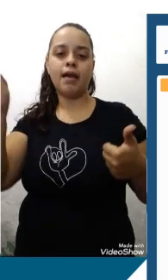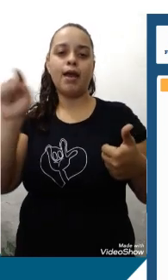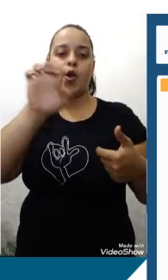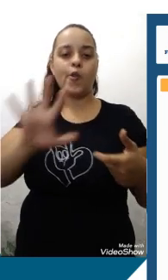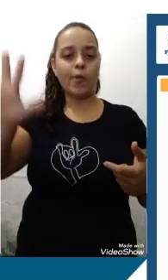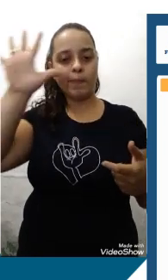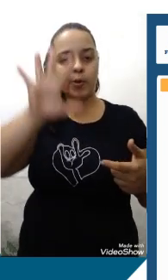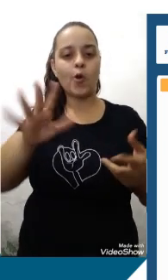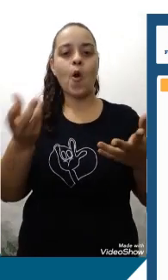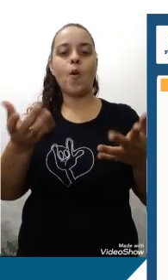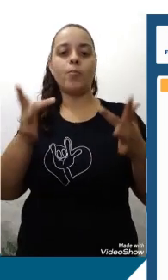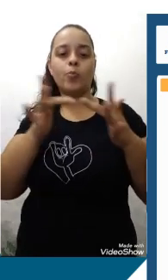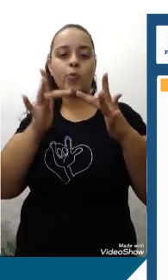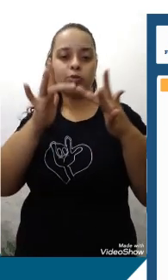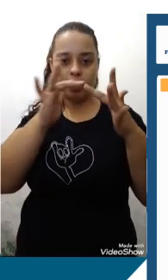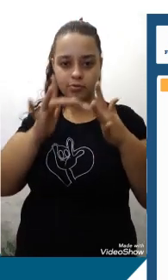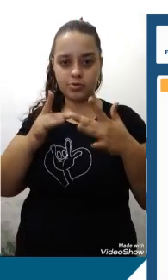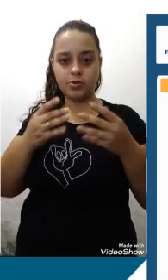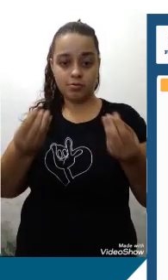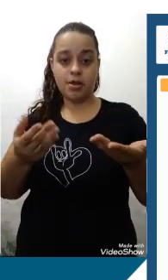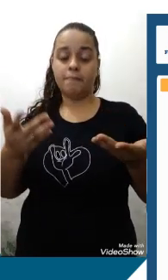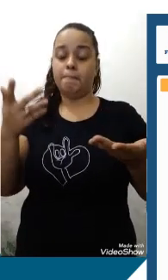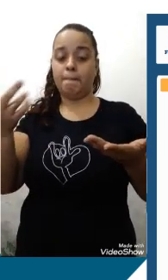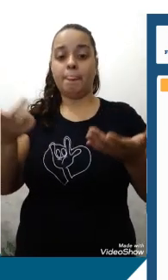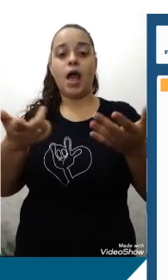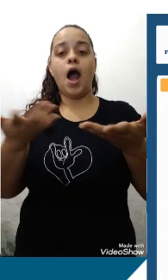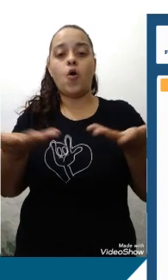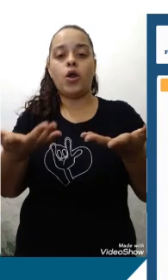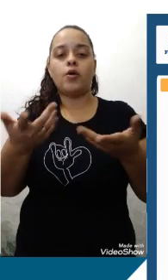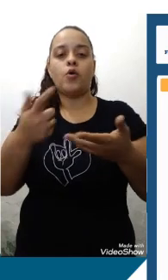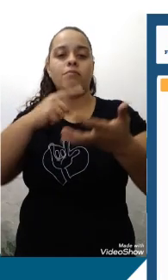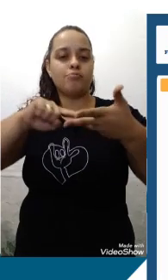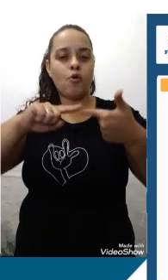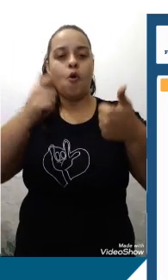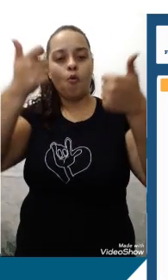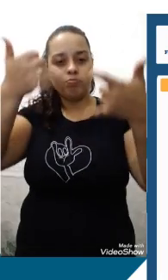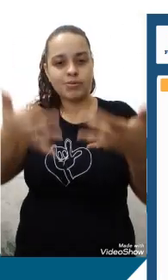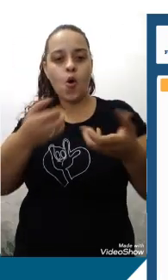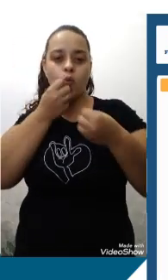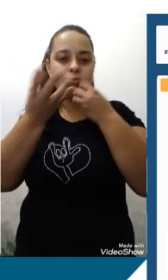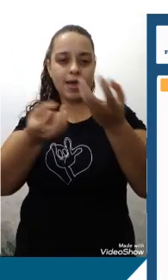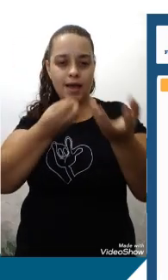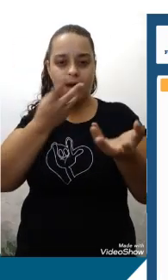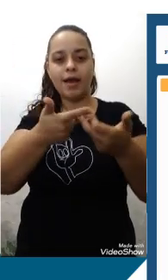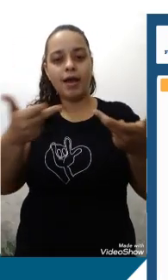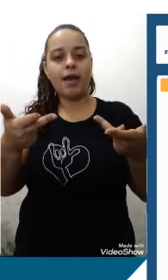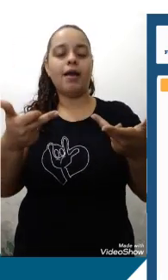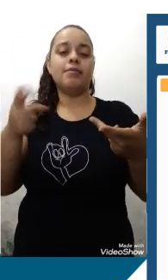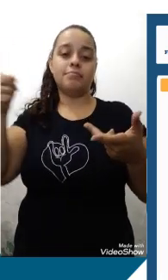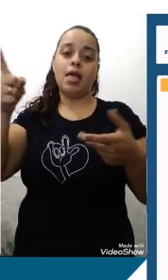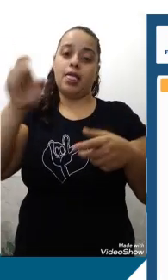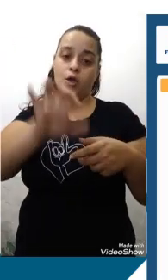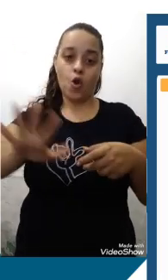como referencial dos contatos. O que quer dizer que boa parte do que a gente vai descrever como descoberta ou então como novidade vai ser notícia